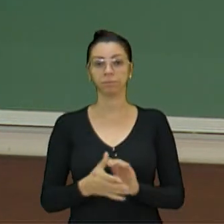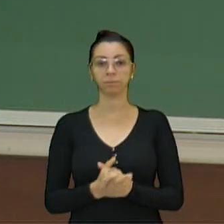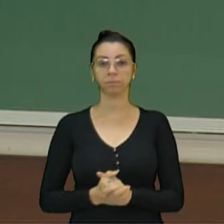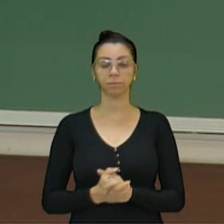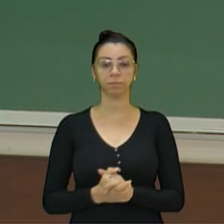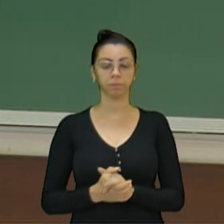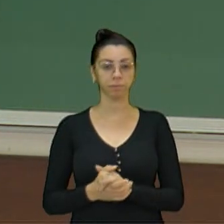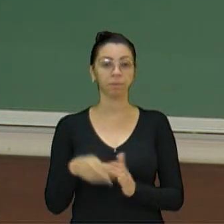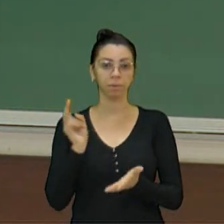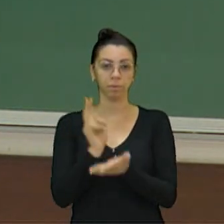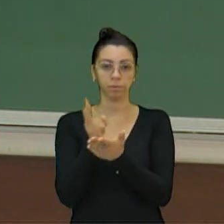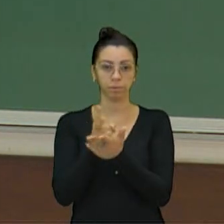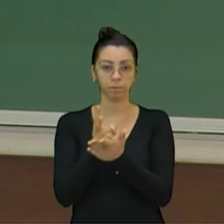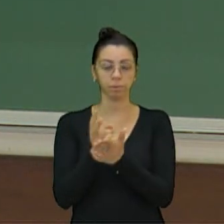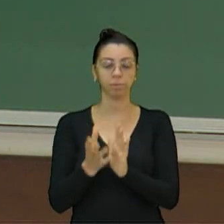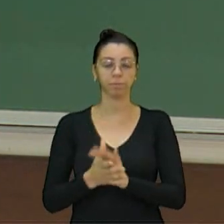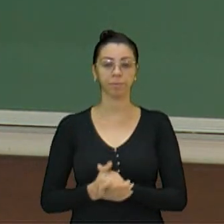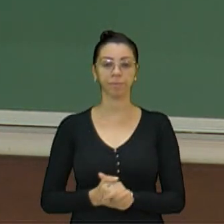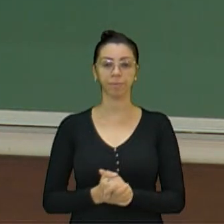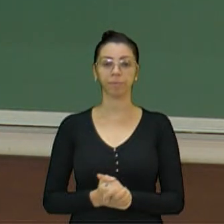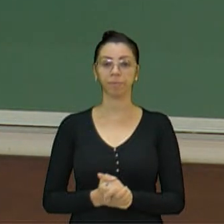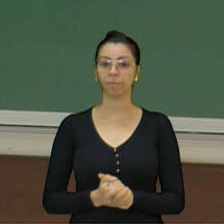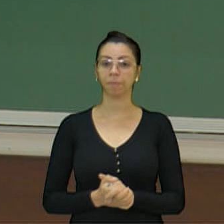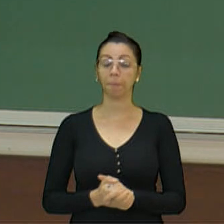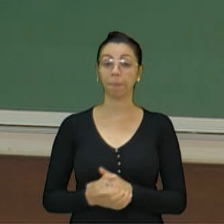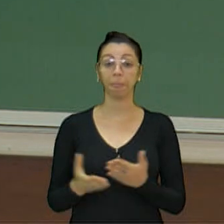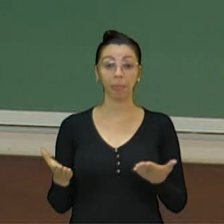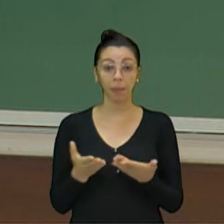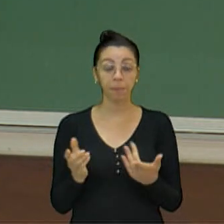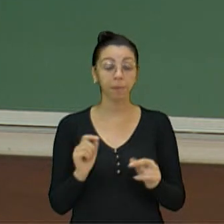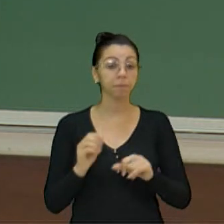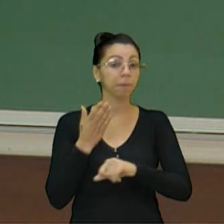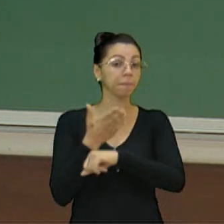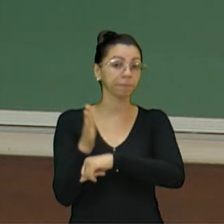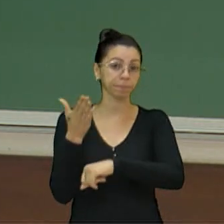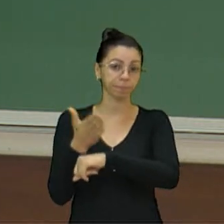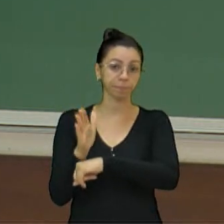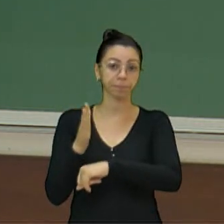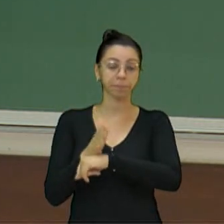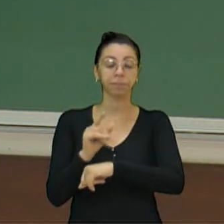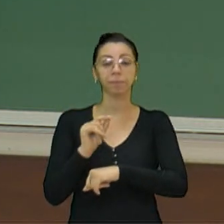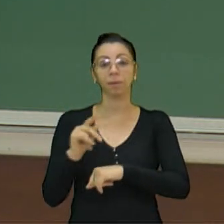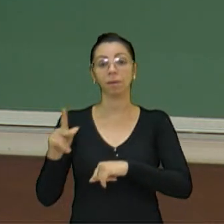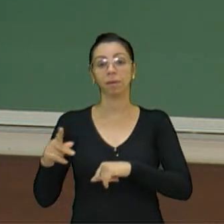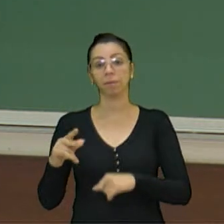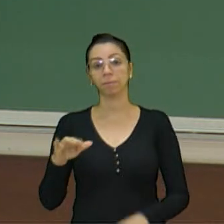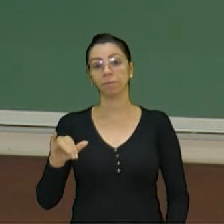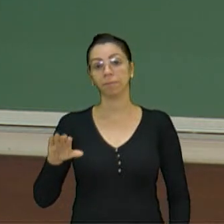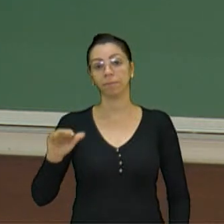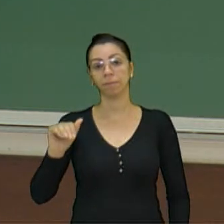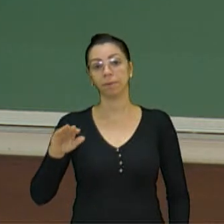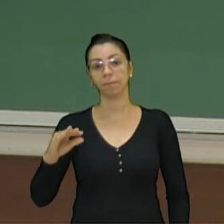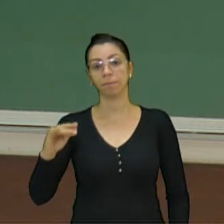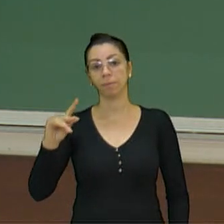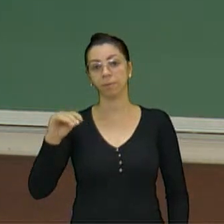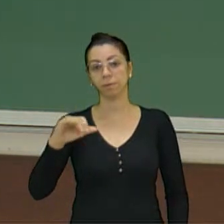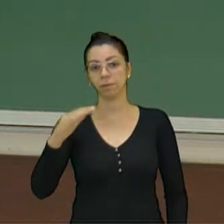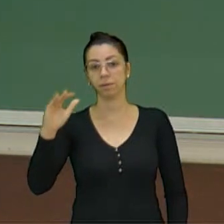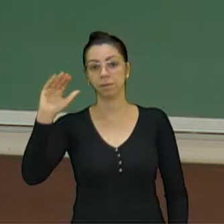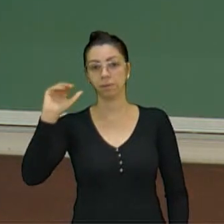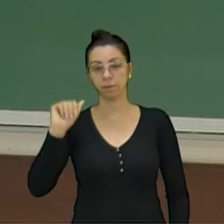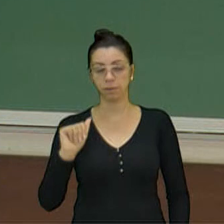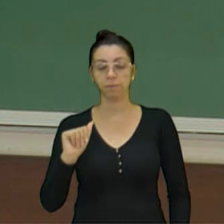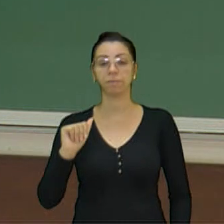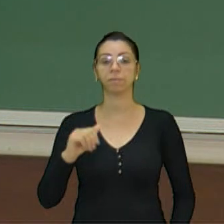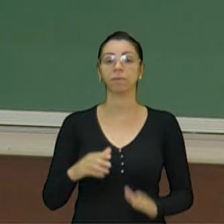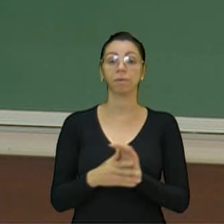Bora seguir. É, nós vamos falar mais um pouco, nós vamos praticar um pouco mais as preposições, mas antes vamos fazer algumas atividades de compreensão do